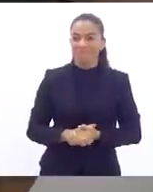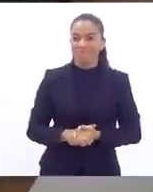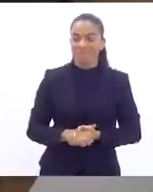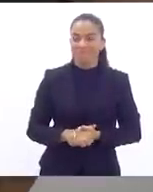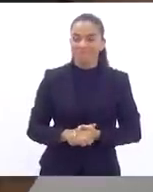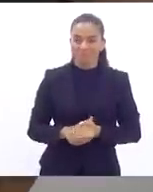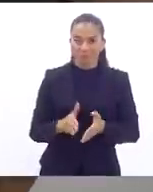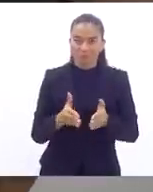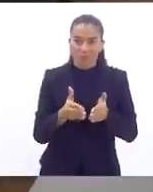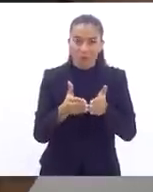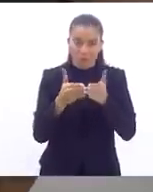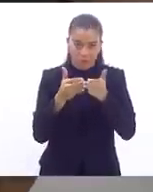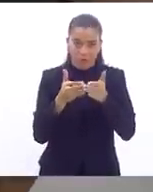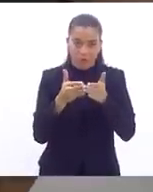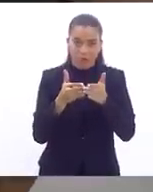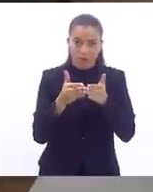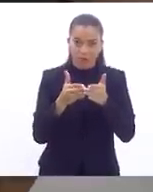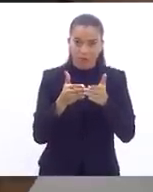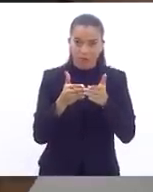por favor